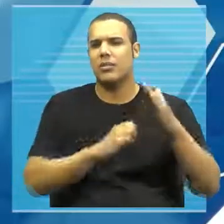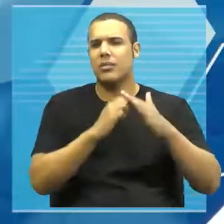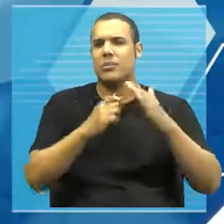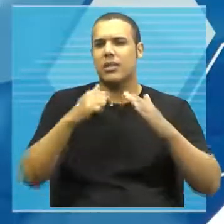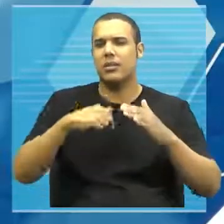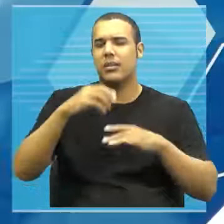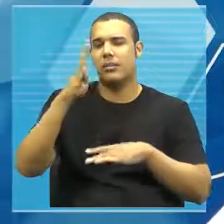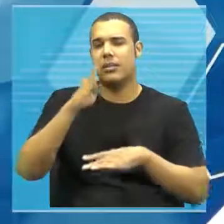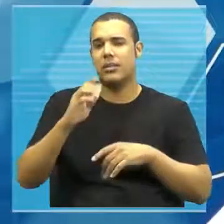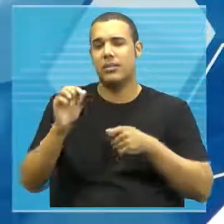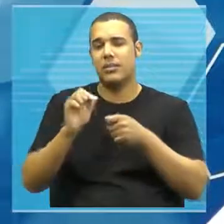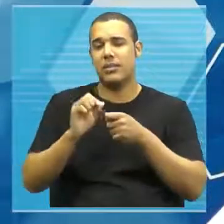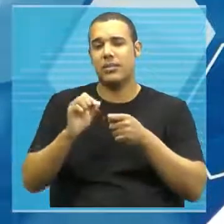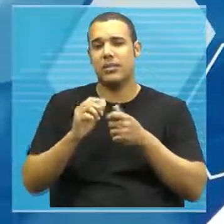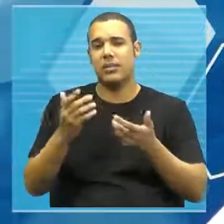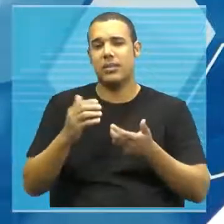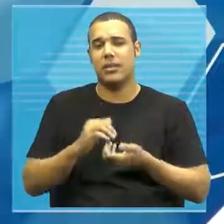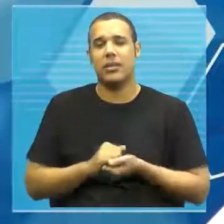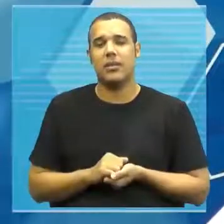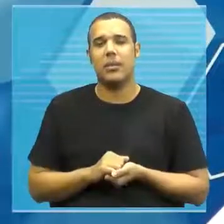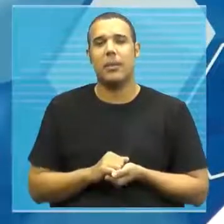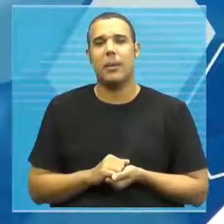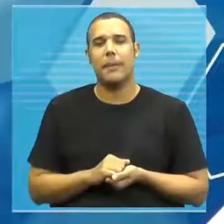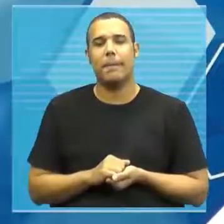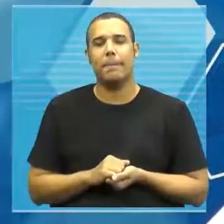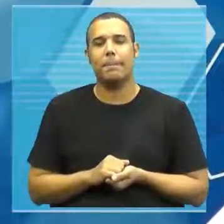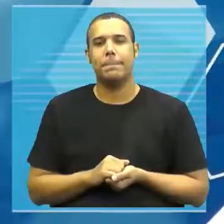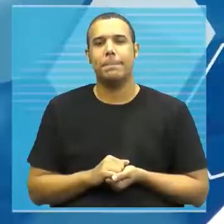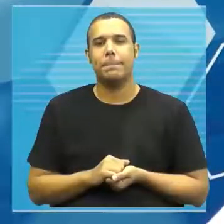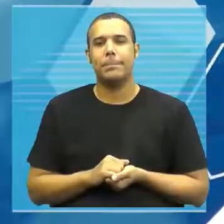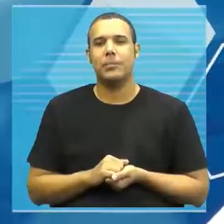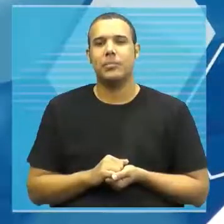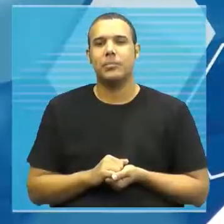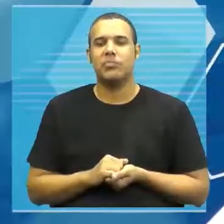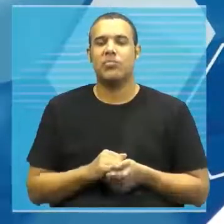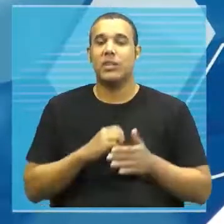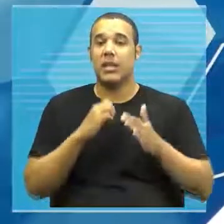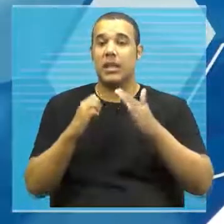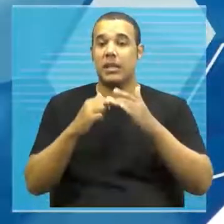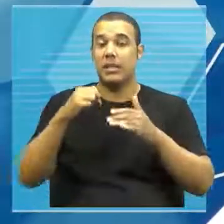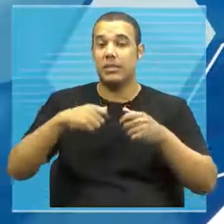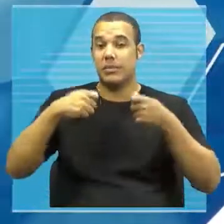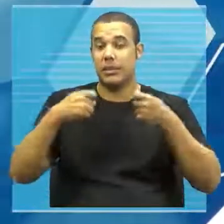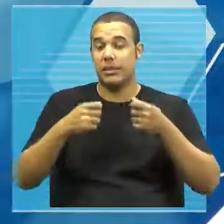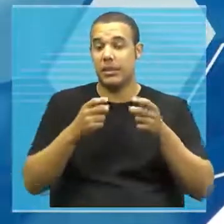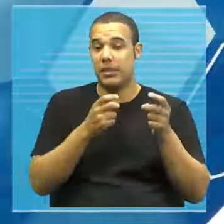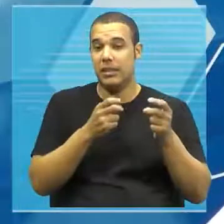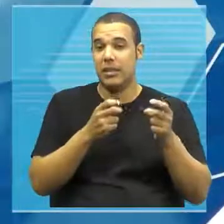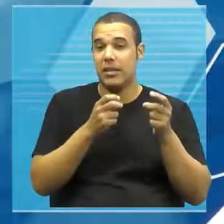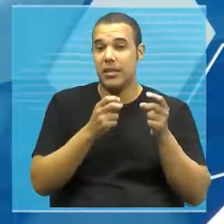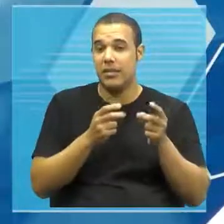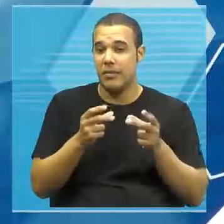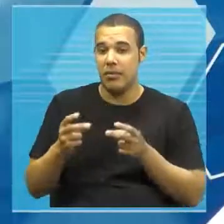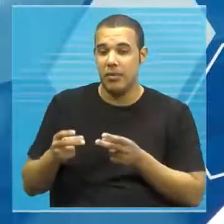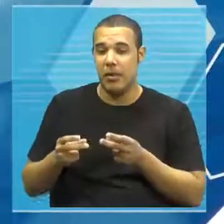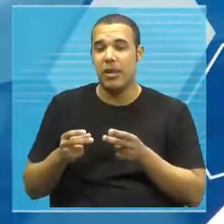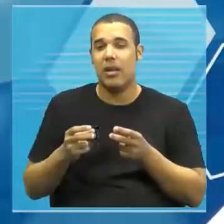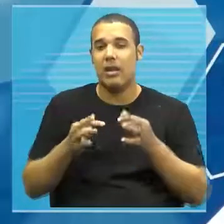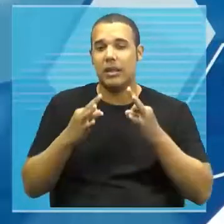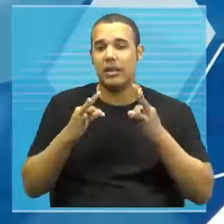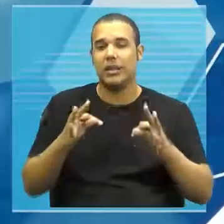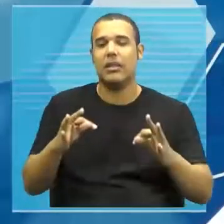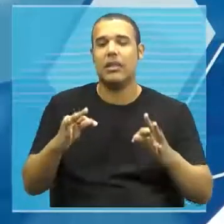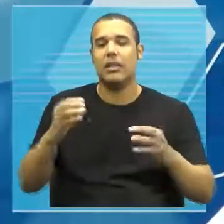e a gente tiveram que sair da zona de conforto e tiveram que investir em tecnologia